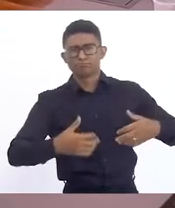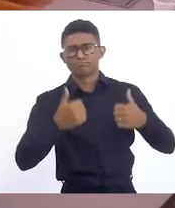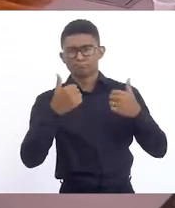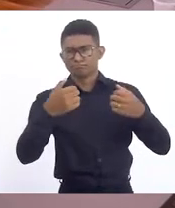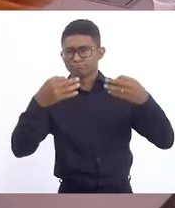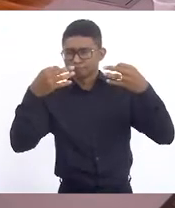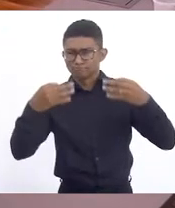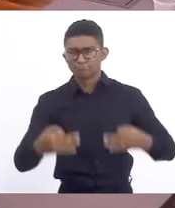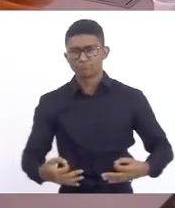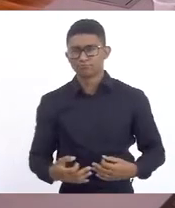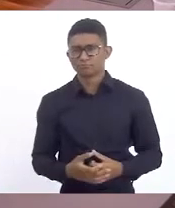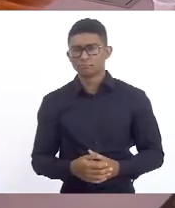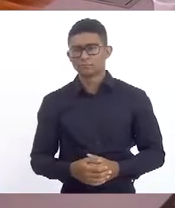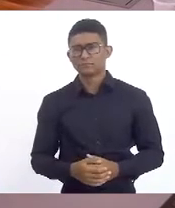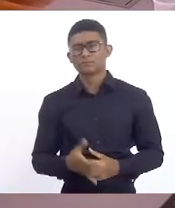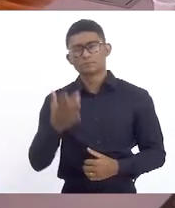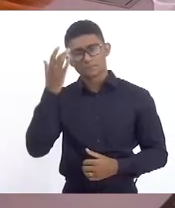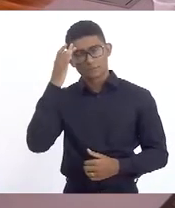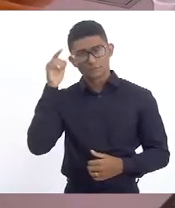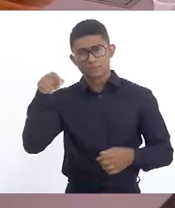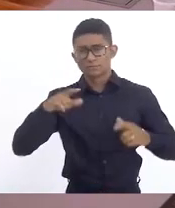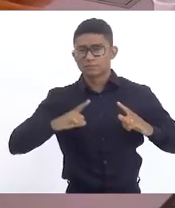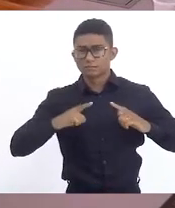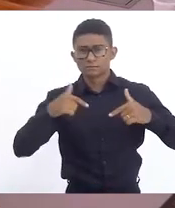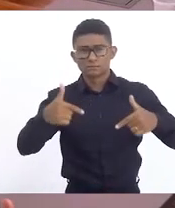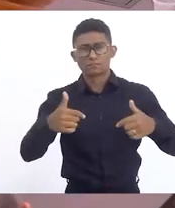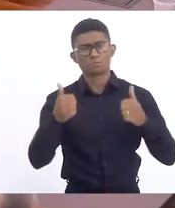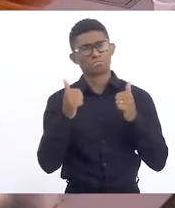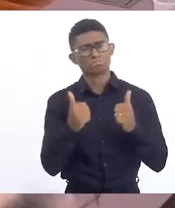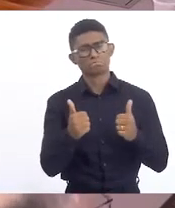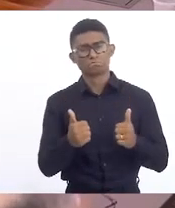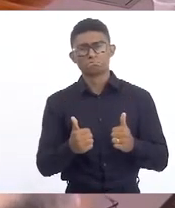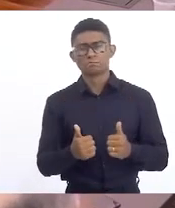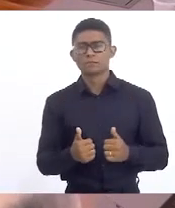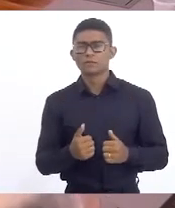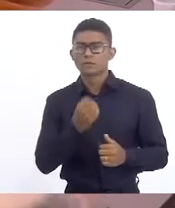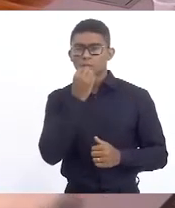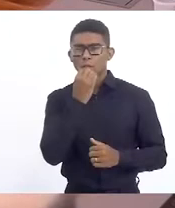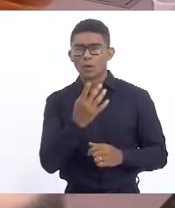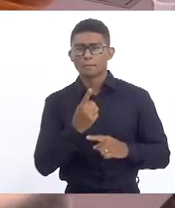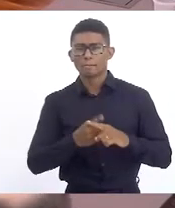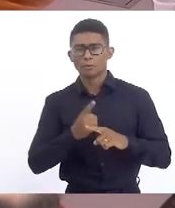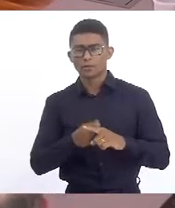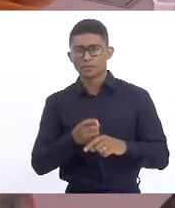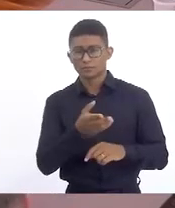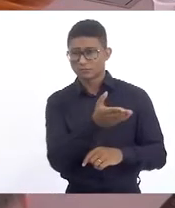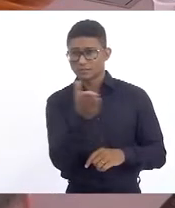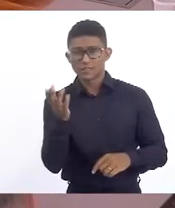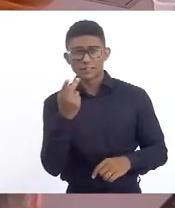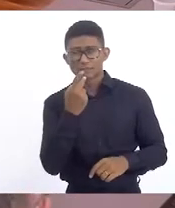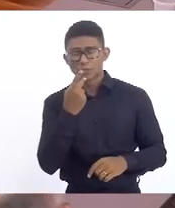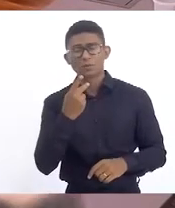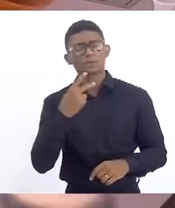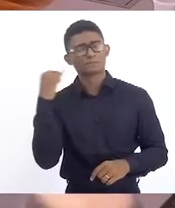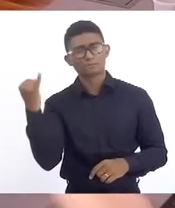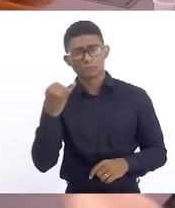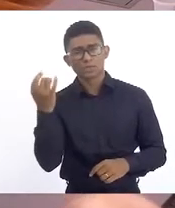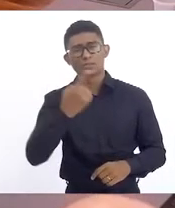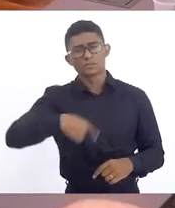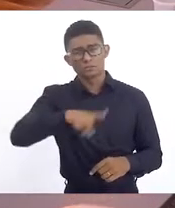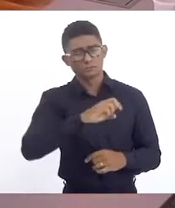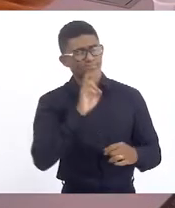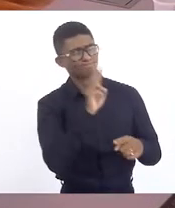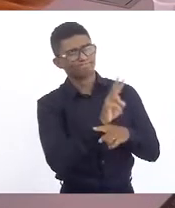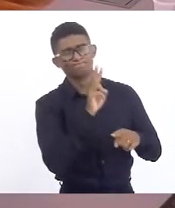que ele está tendo uma atitude muito bacana em termos de agência, porque eu acho que o que vocês falaram tem razão, a gente tem que estar fiscalizando a coisa.